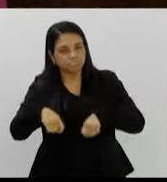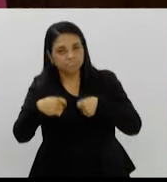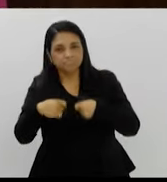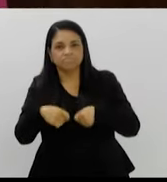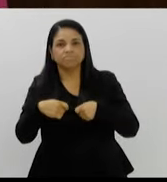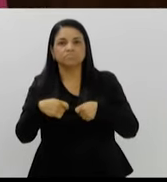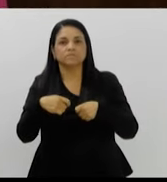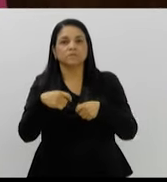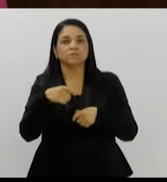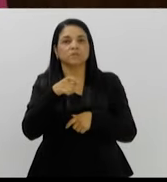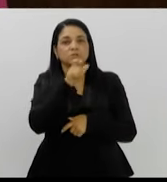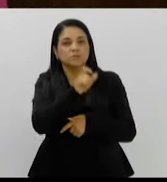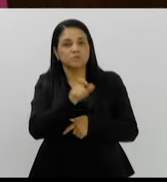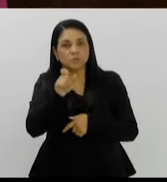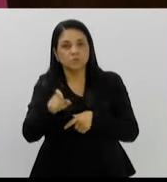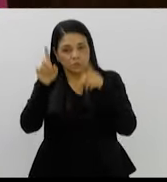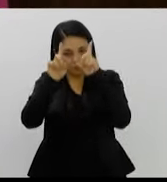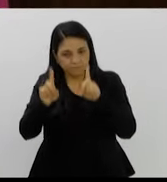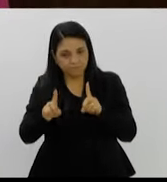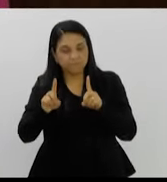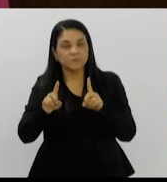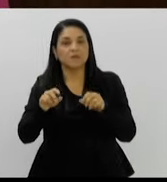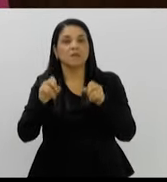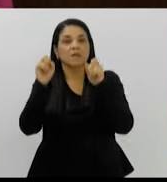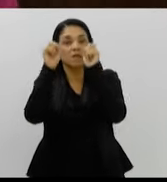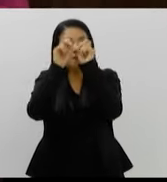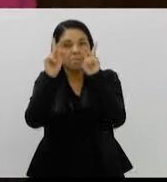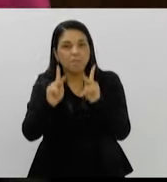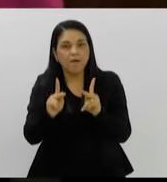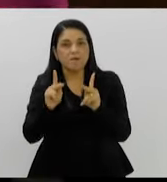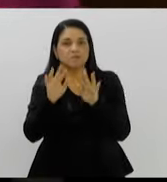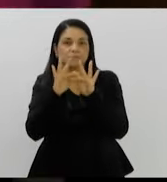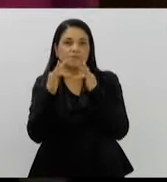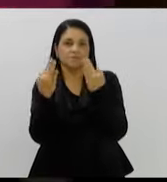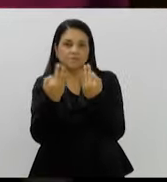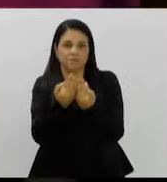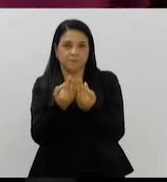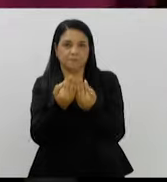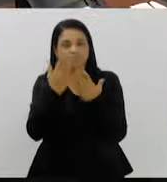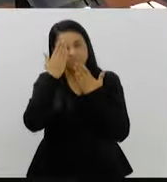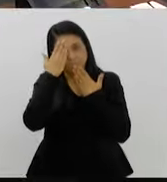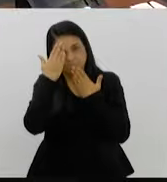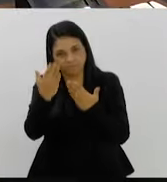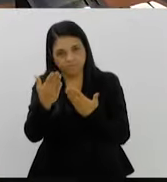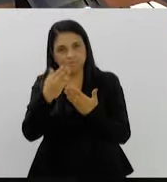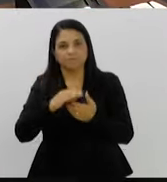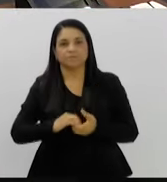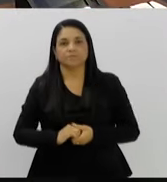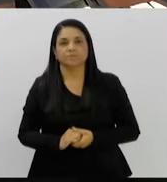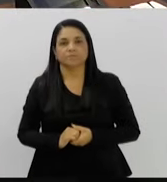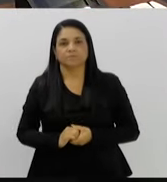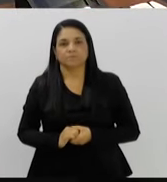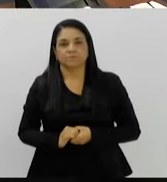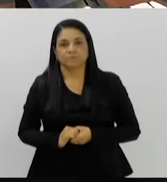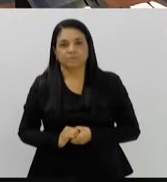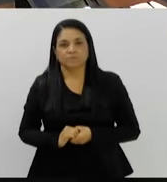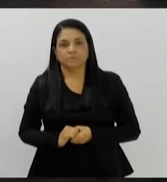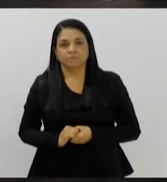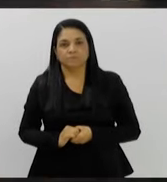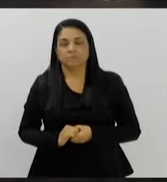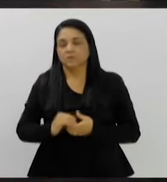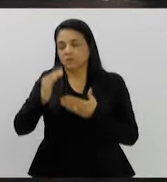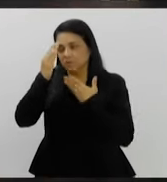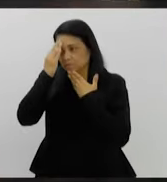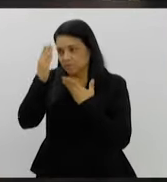para tranquilidade para paz dessas famílias muito obrigada obrigado